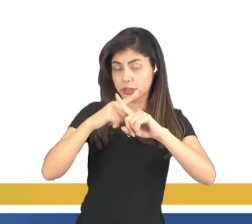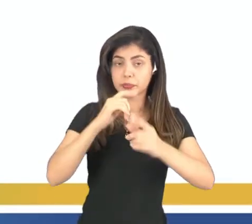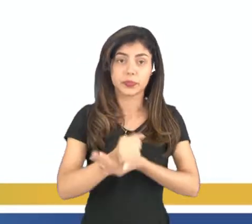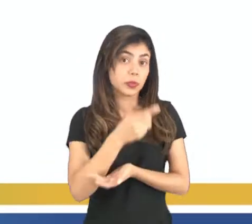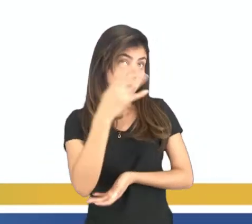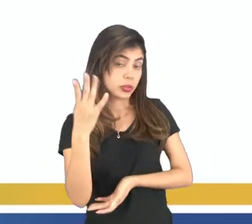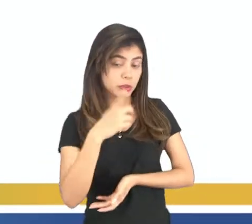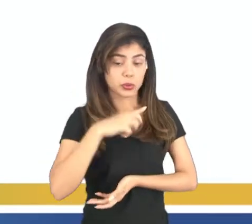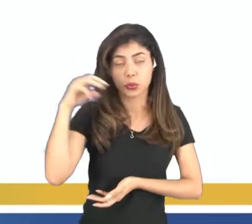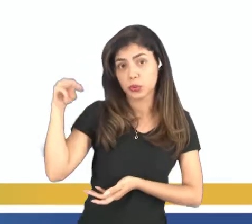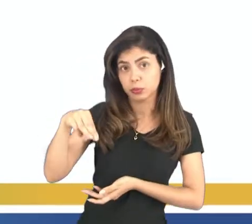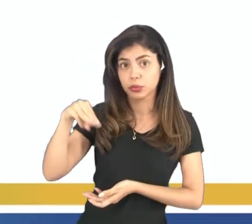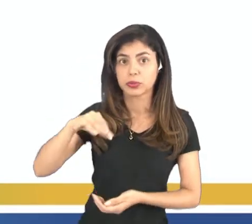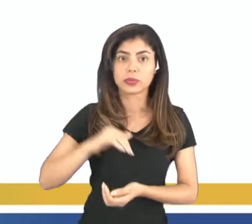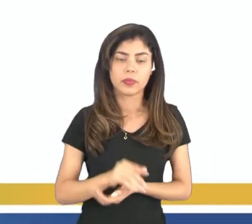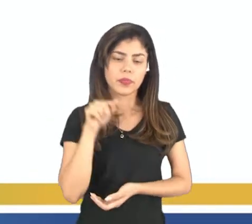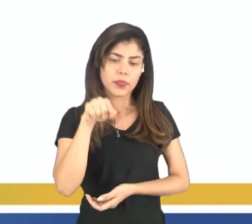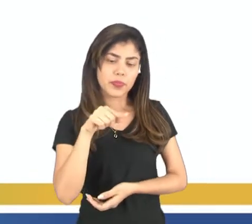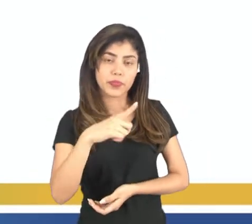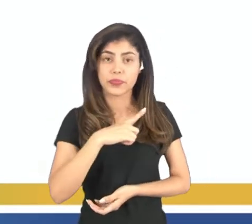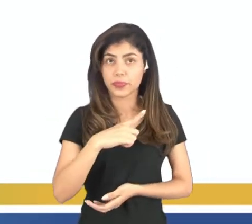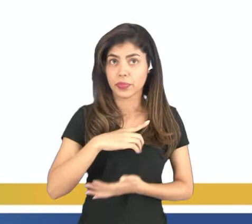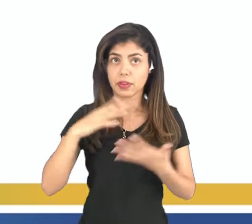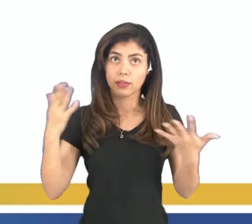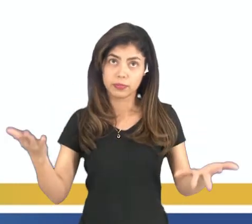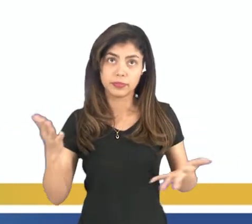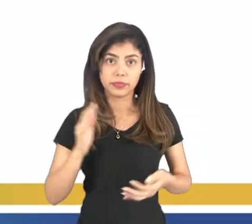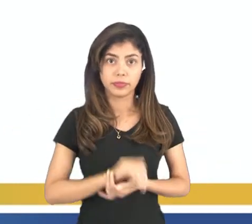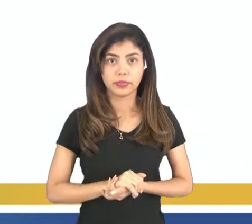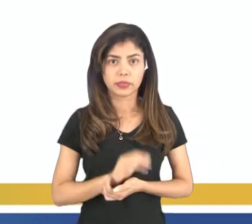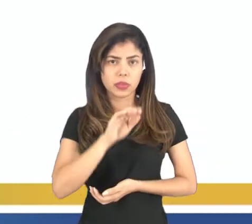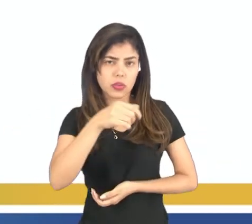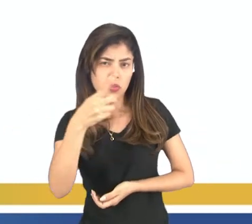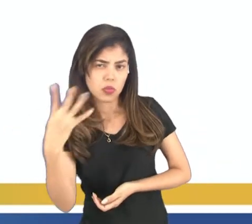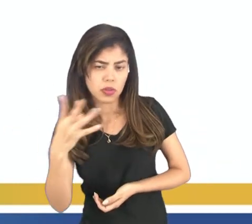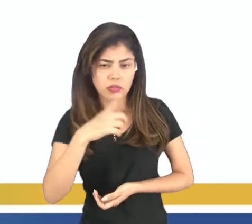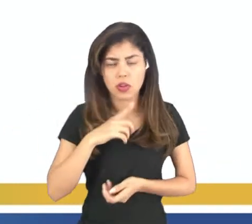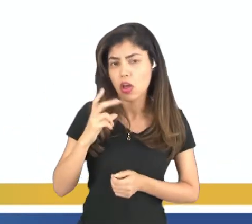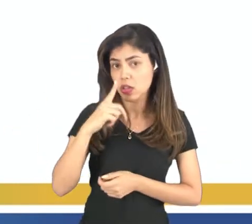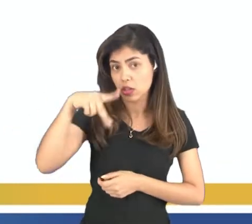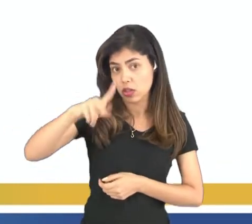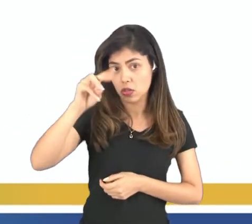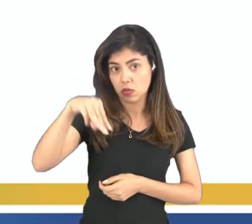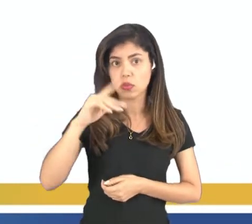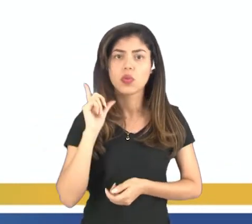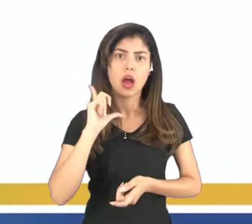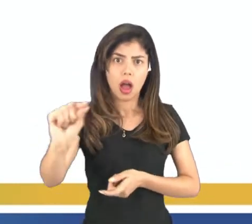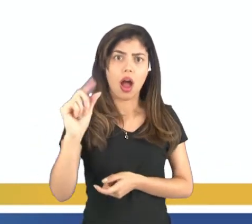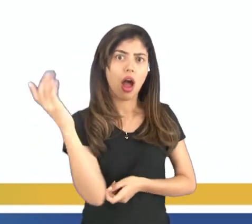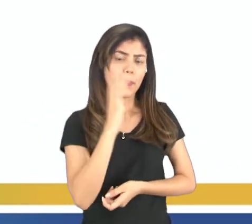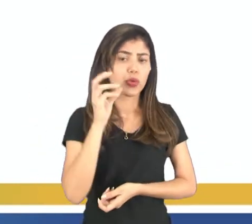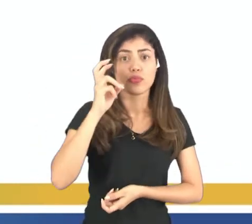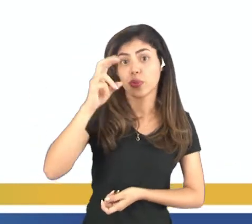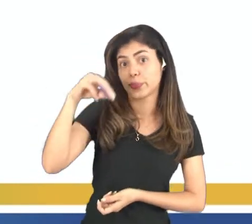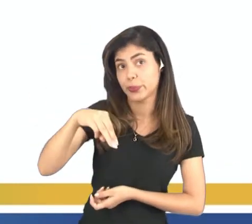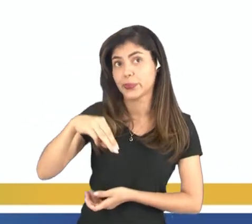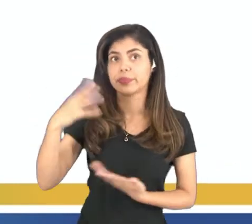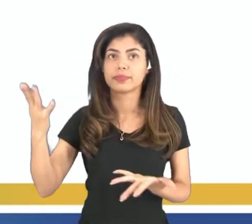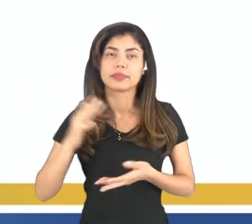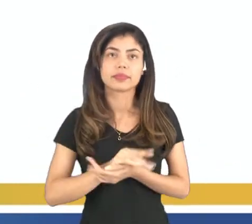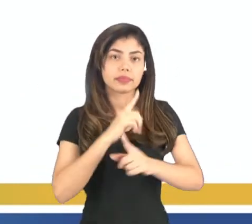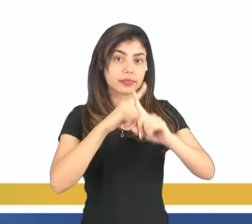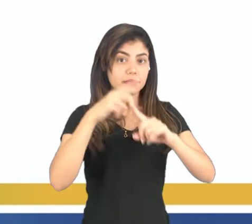pela quantidade de minutos que ele está querendo saber no caso quantos quilômetros ele percorre em cinco minutos então 1,7